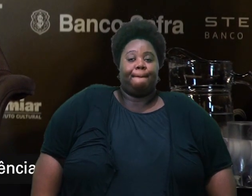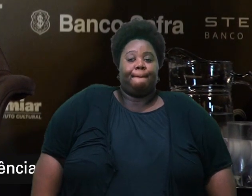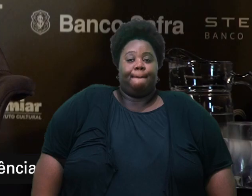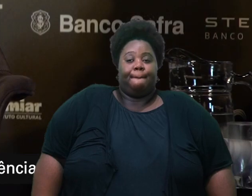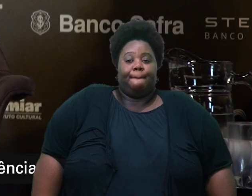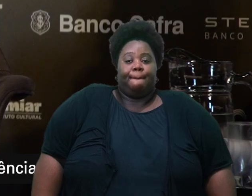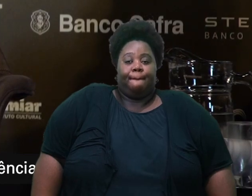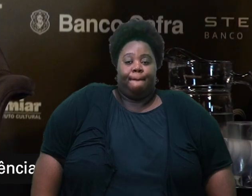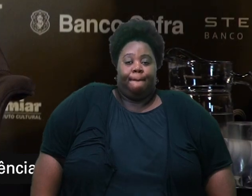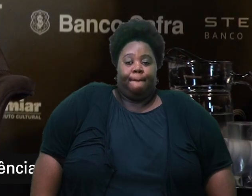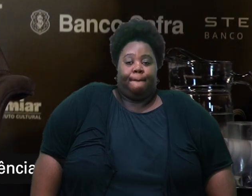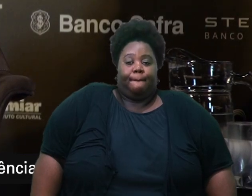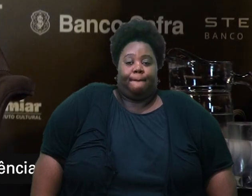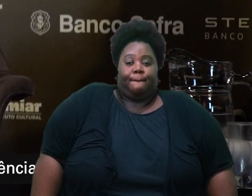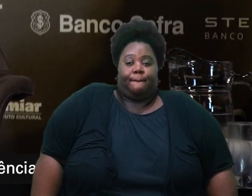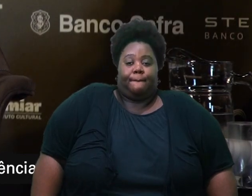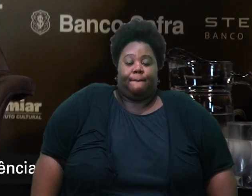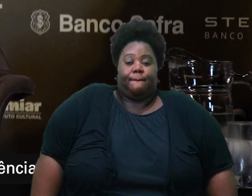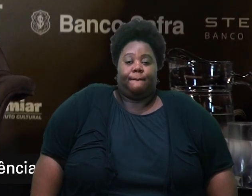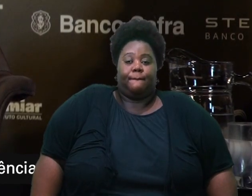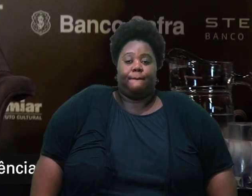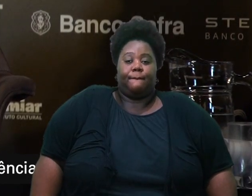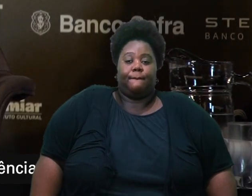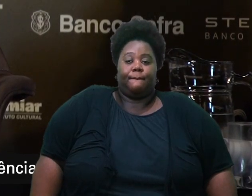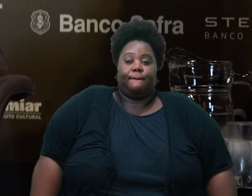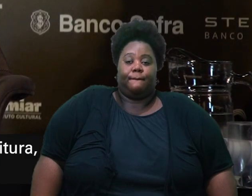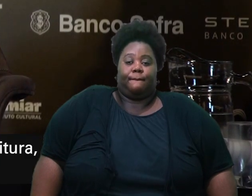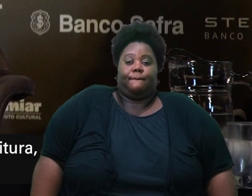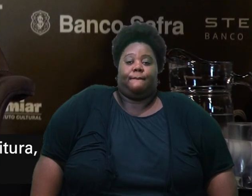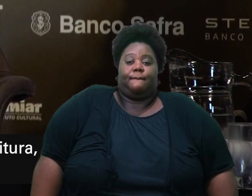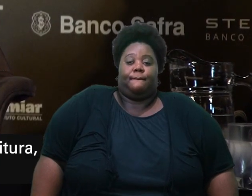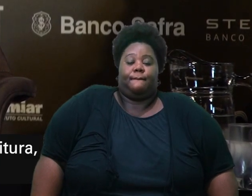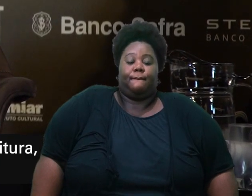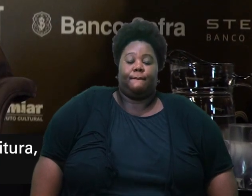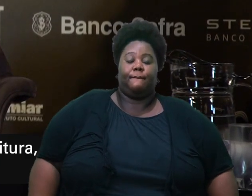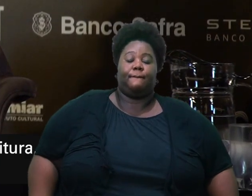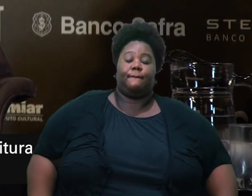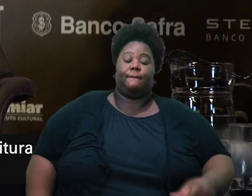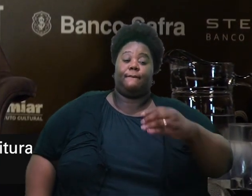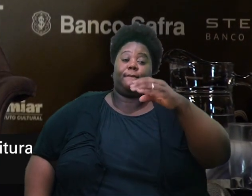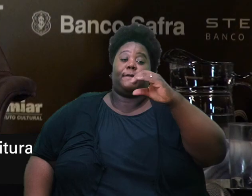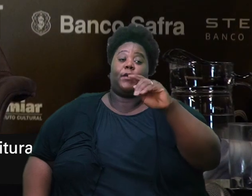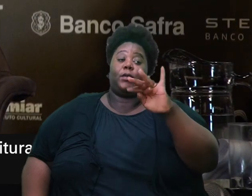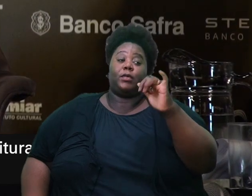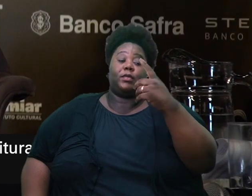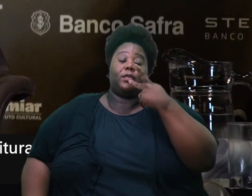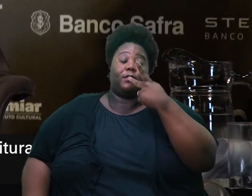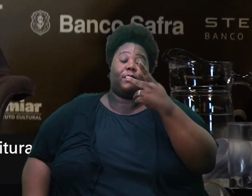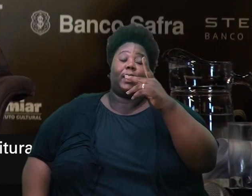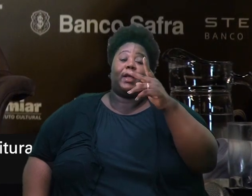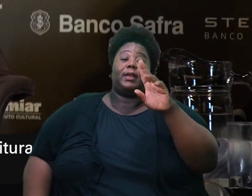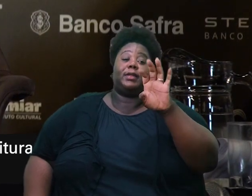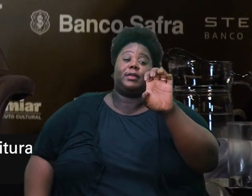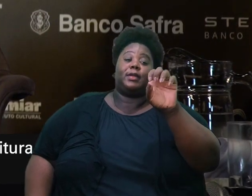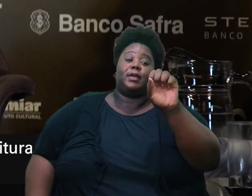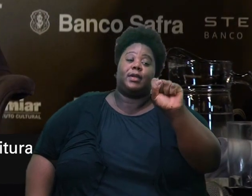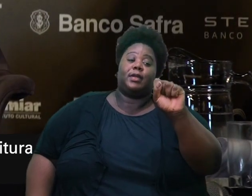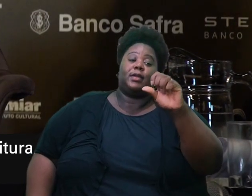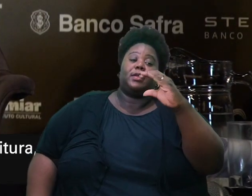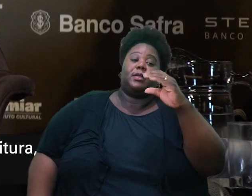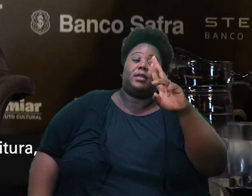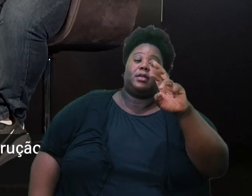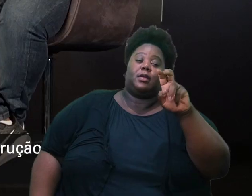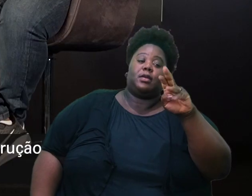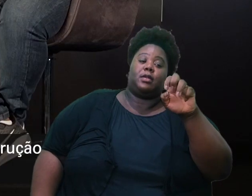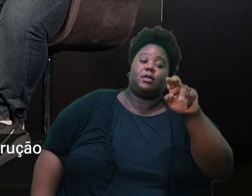Então, quando Conceição propõe a escrevivência como conceito, como operação de leitura, como operação de